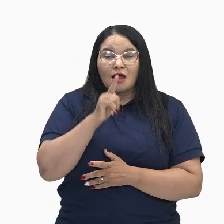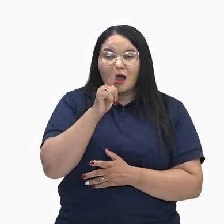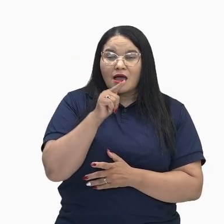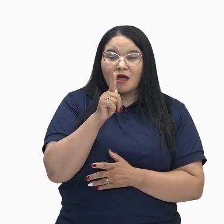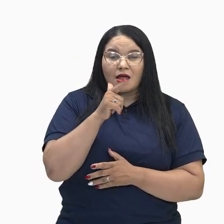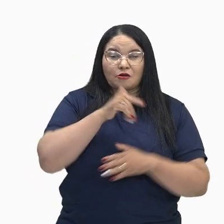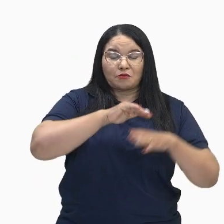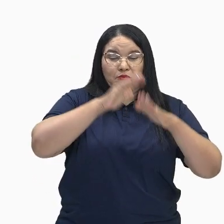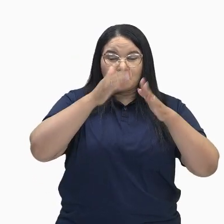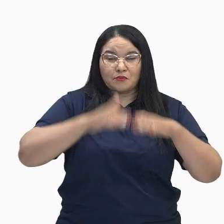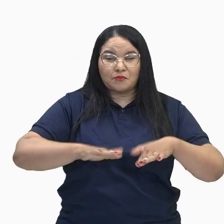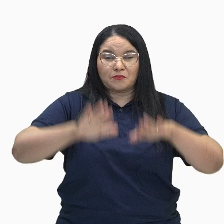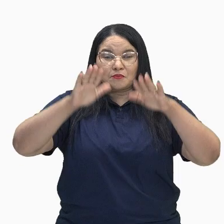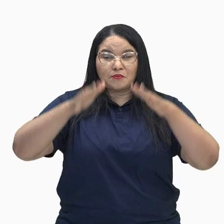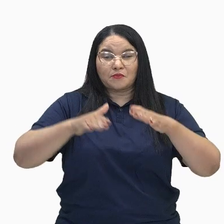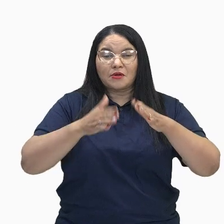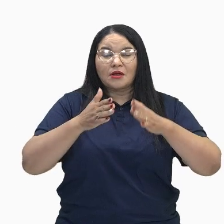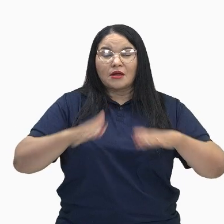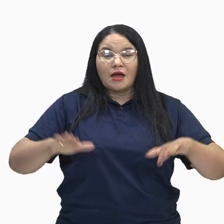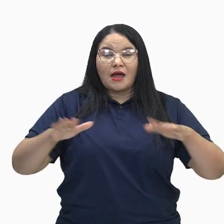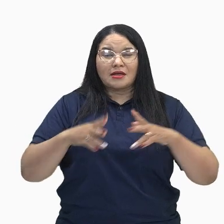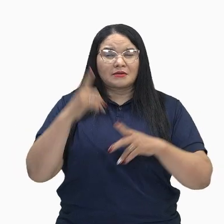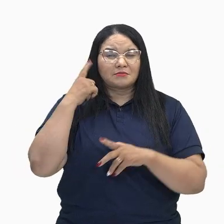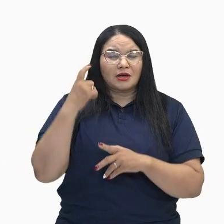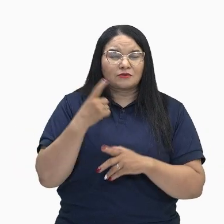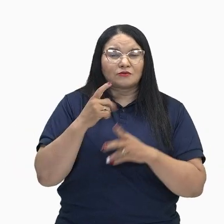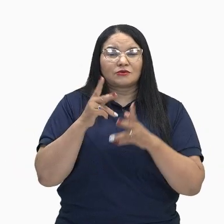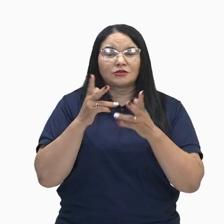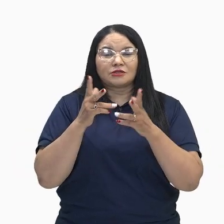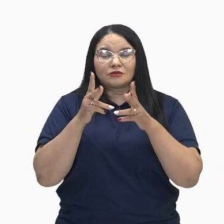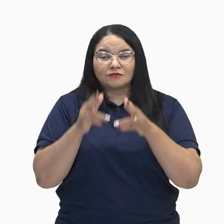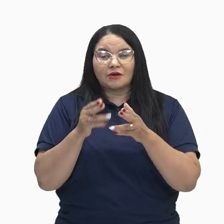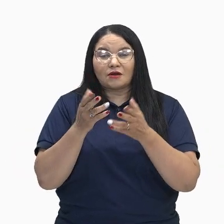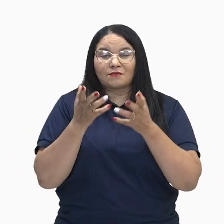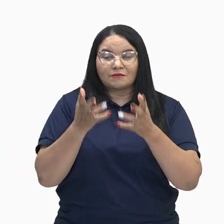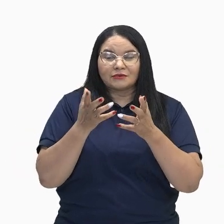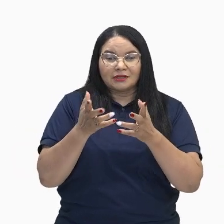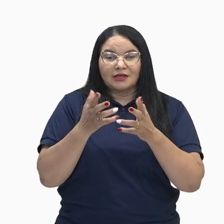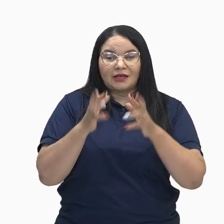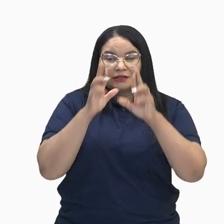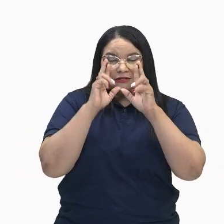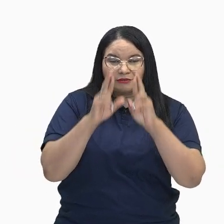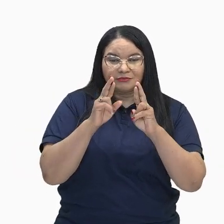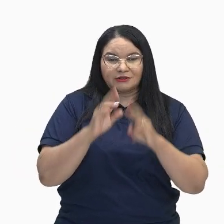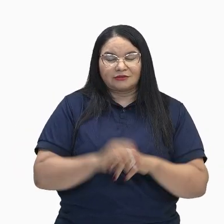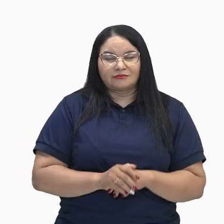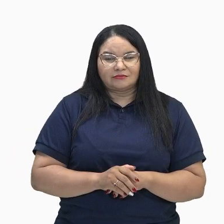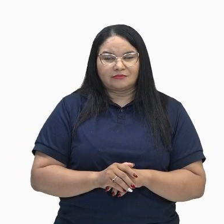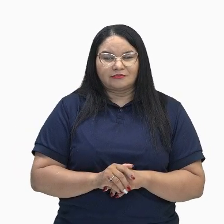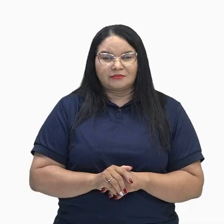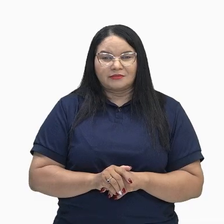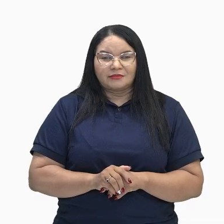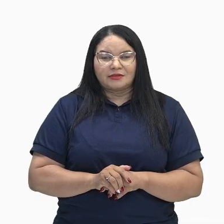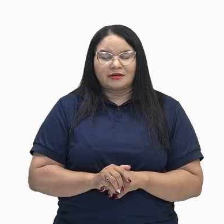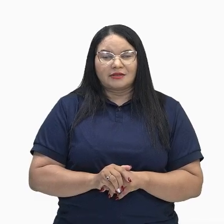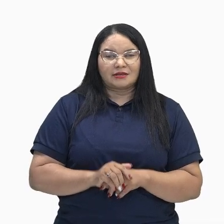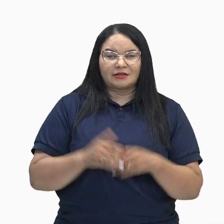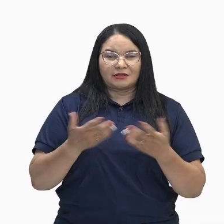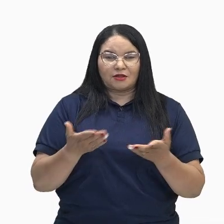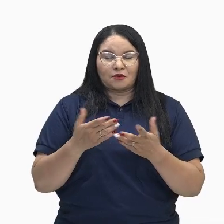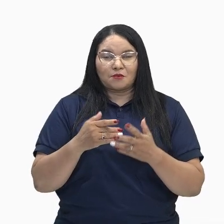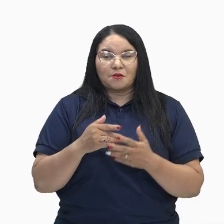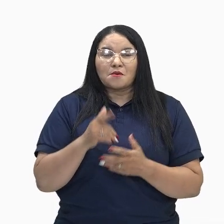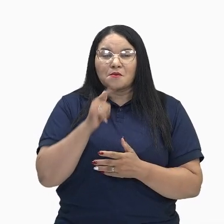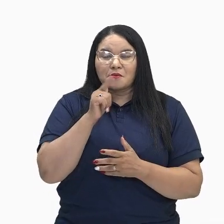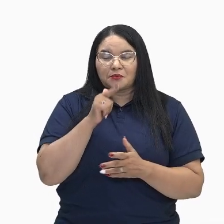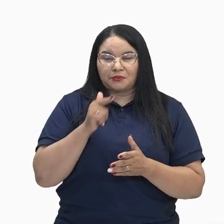como quem exige respeito. Então, observe aí, o Rio Negro, né, parecia zangado. Observe